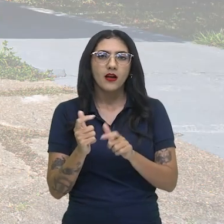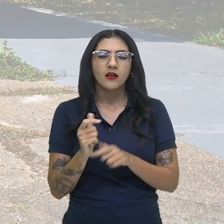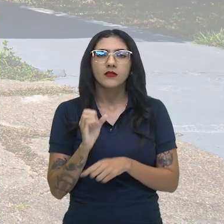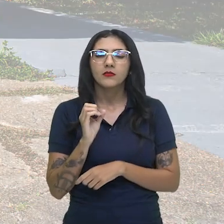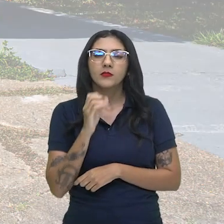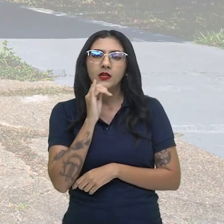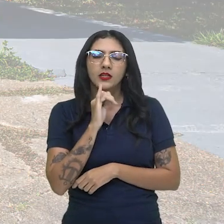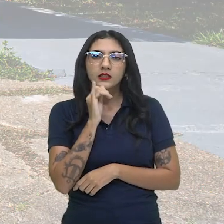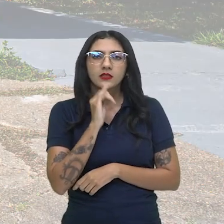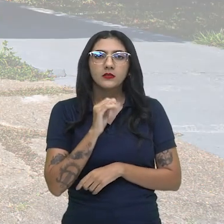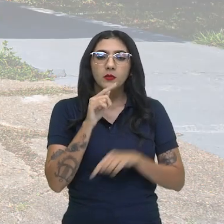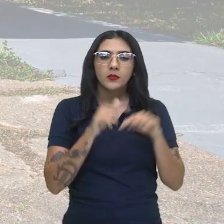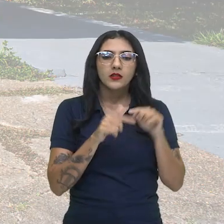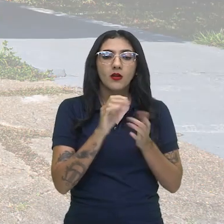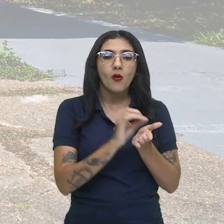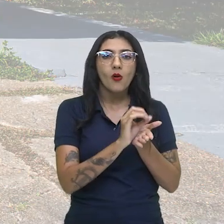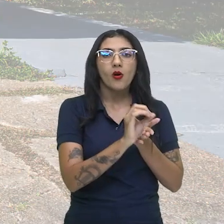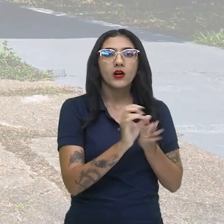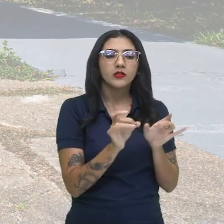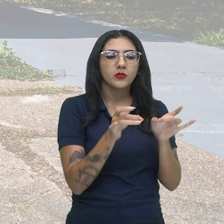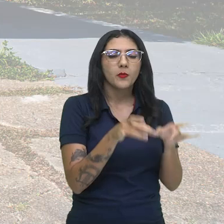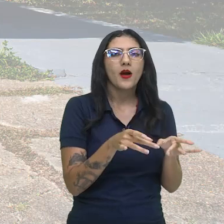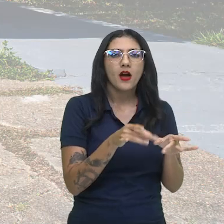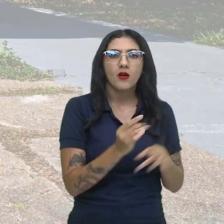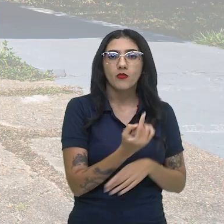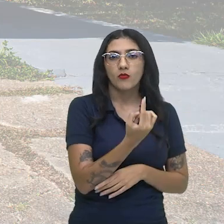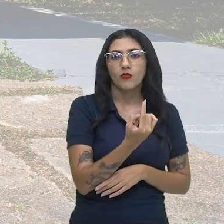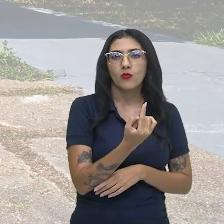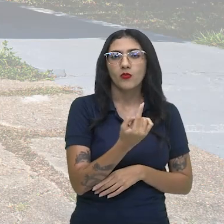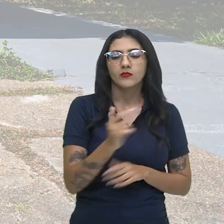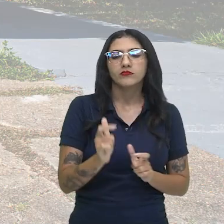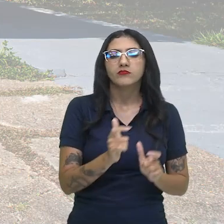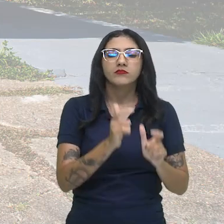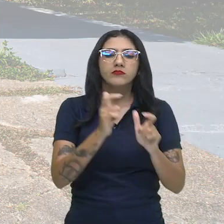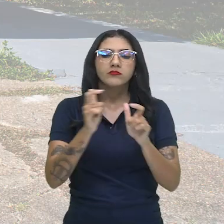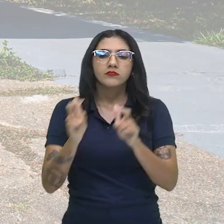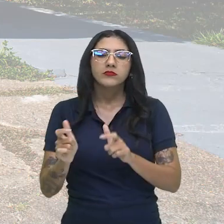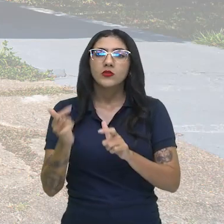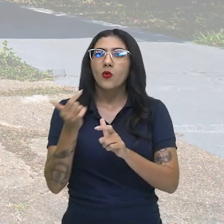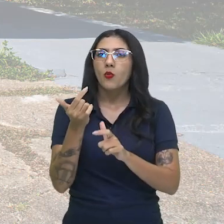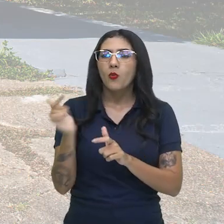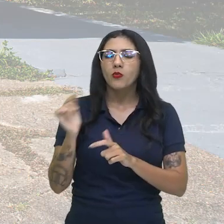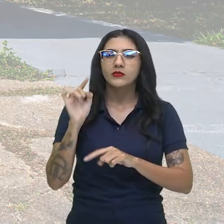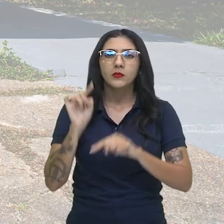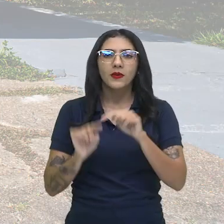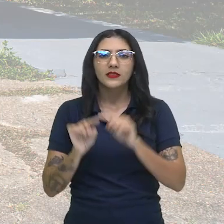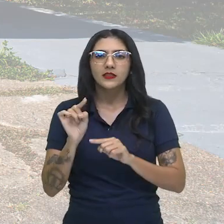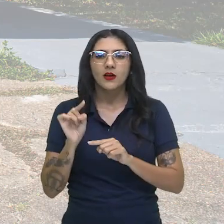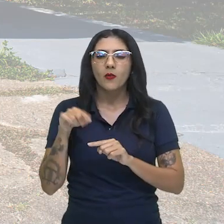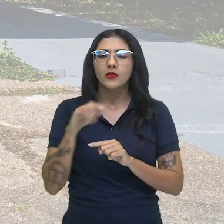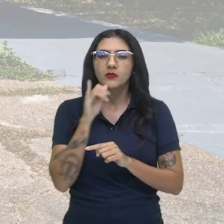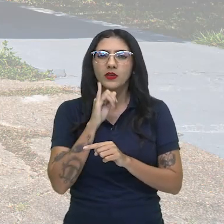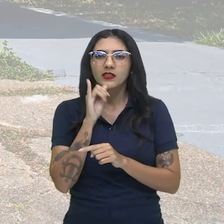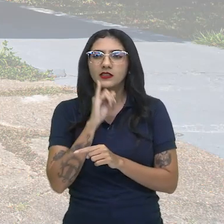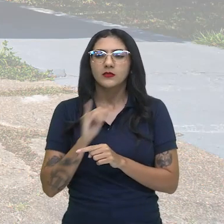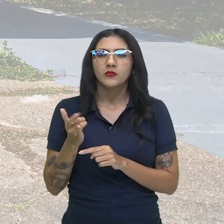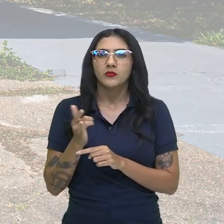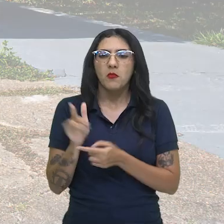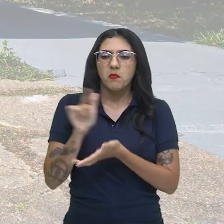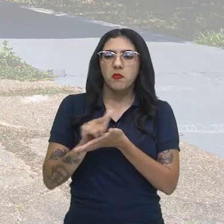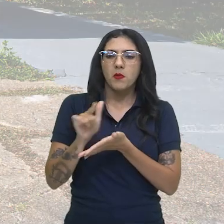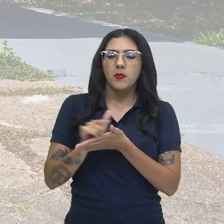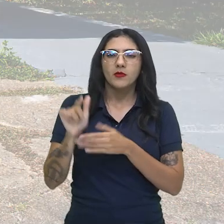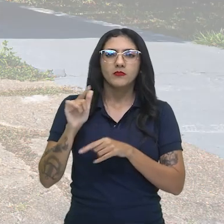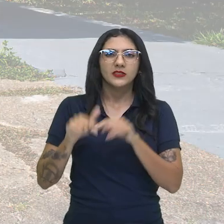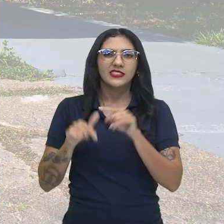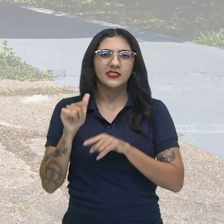orgânico, é num tipo de coletor. Se for um produto, um resíduo, que ele está enxuto, digamos assim, que ele está sólido,